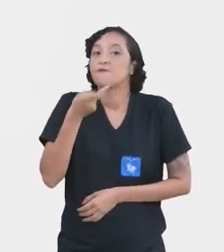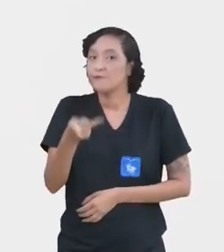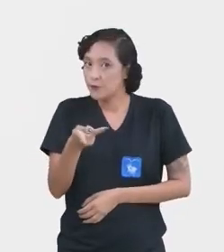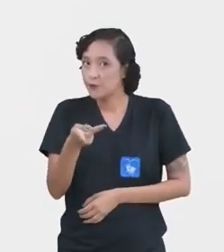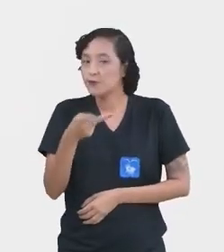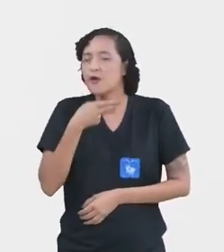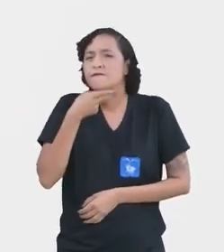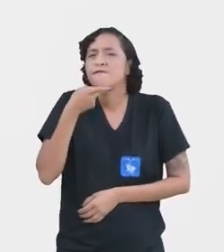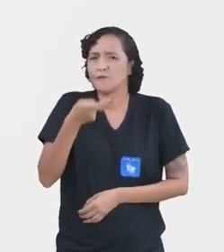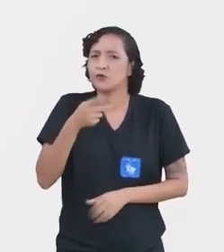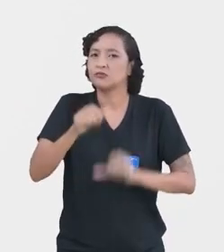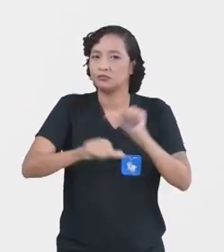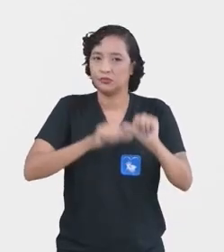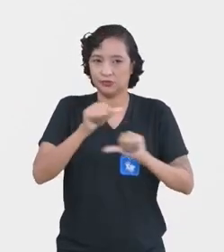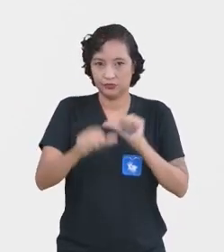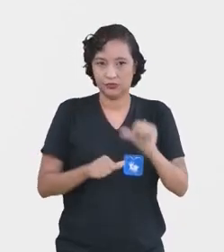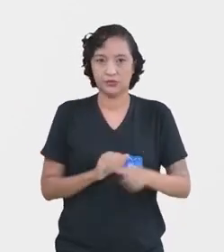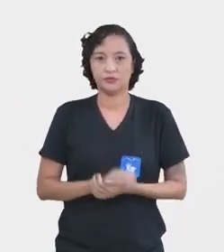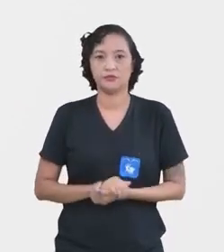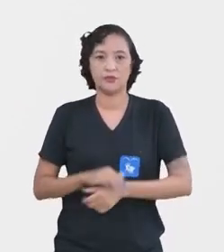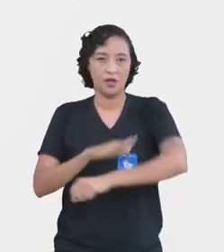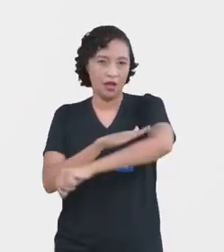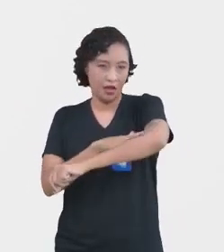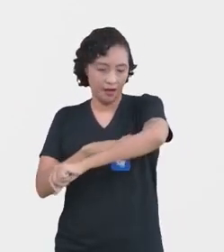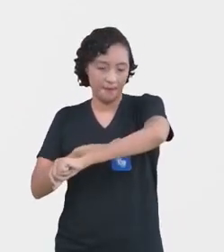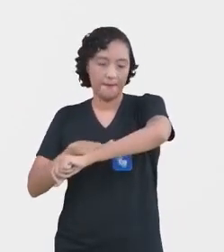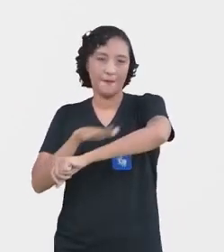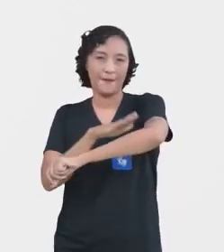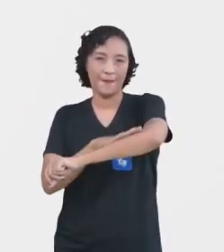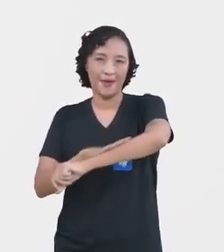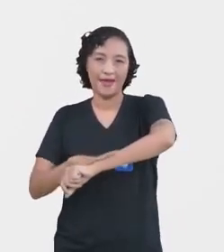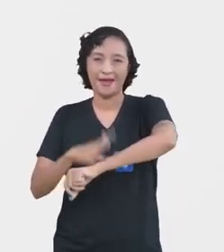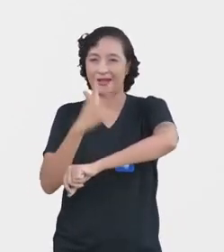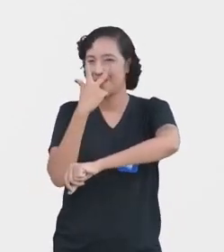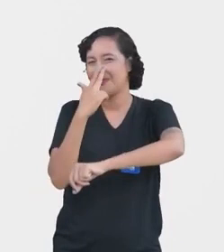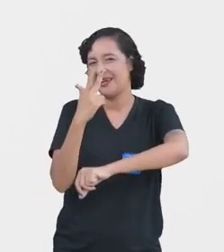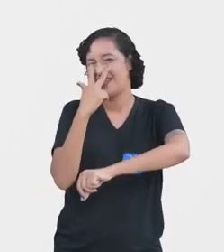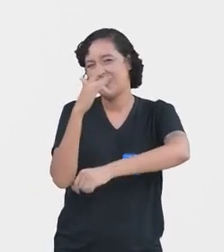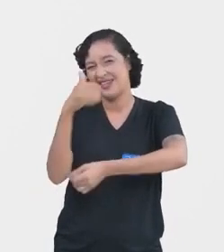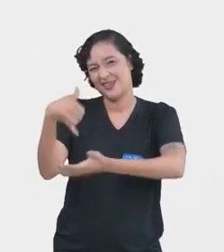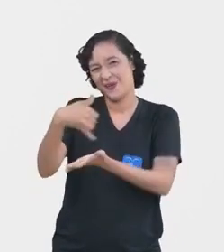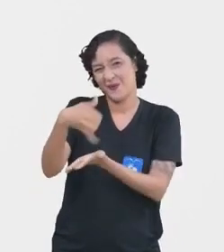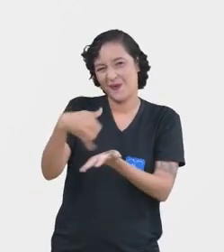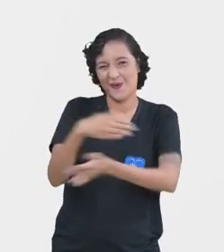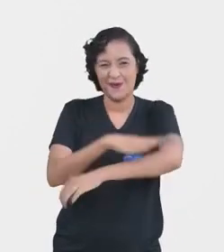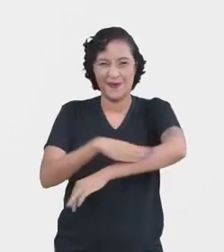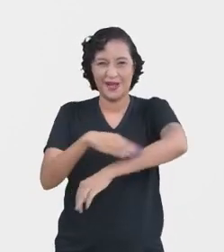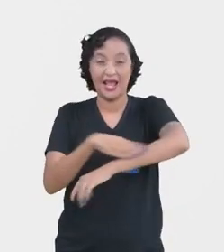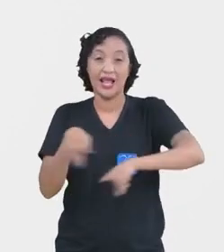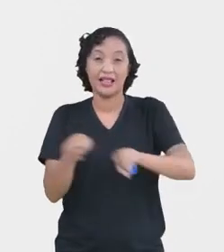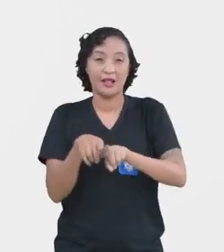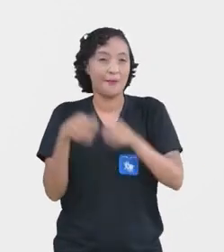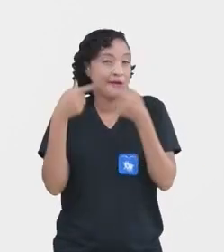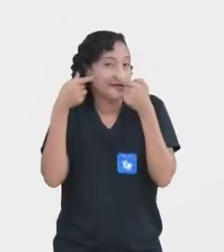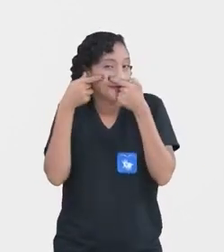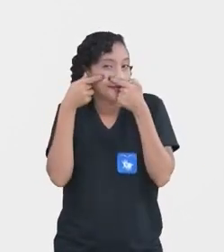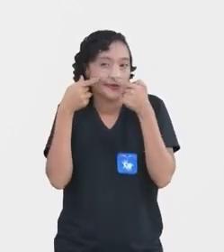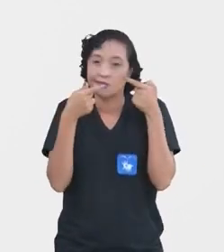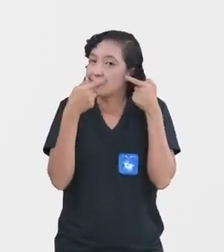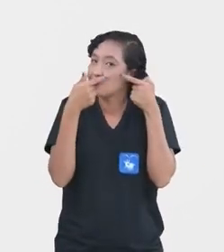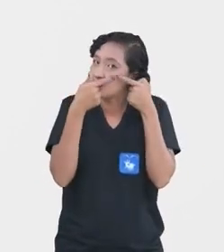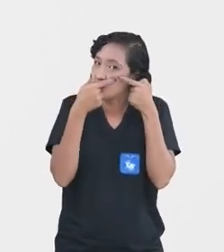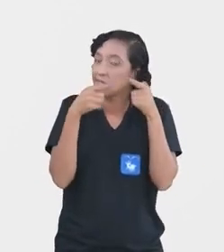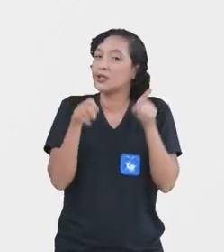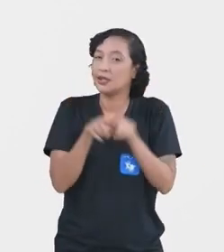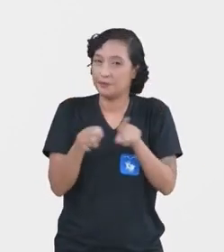aguda. A pele fica mais oleosa e começa a aparecer as espinhas, acnes. começa a produção